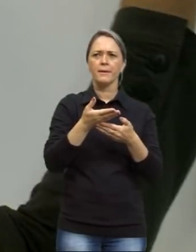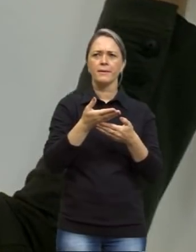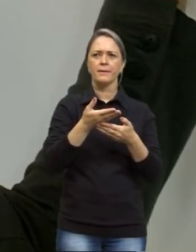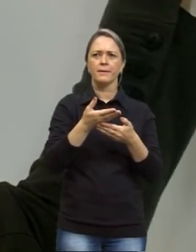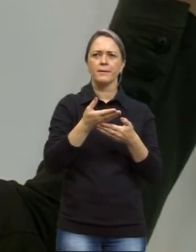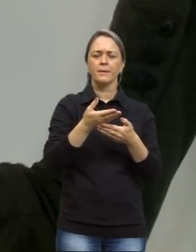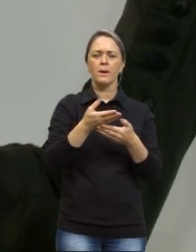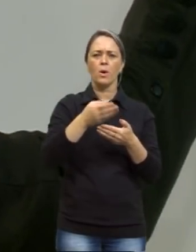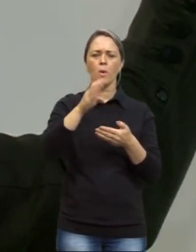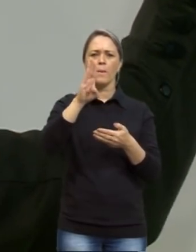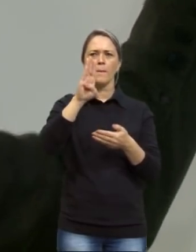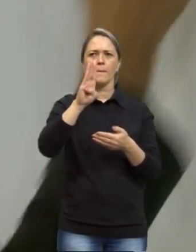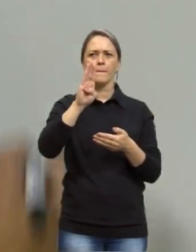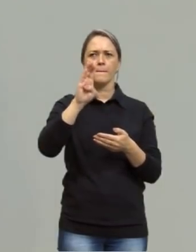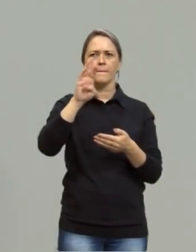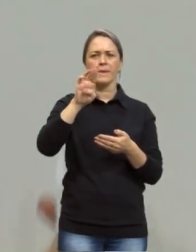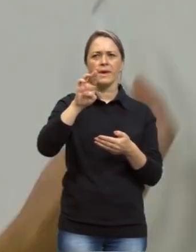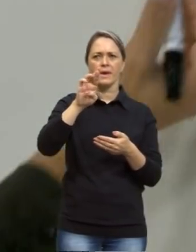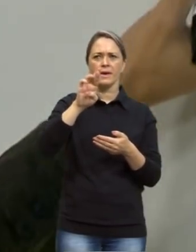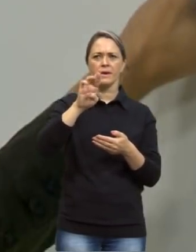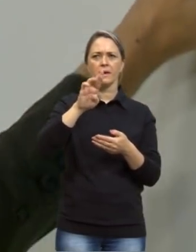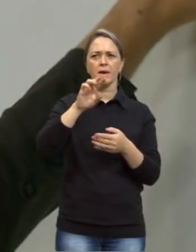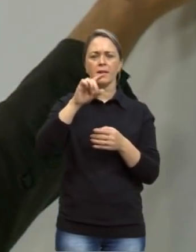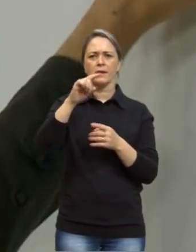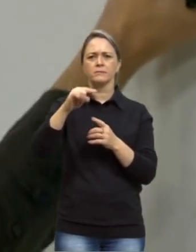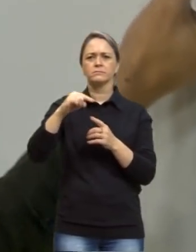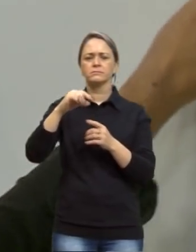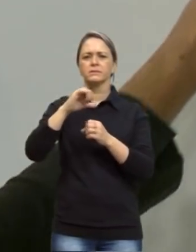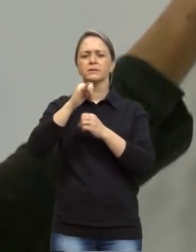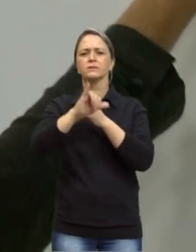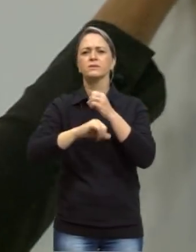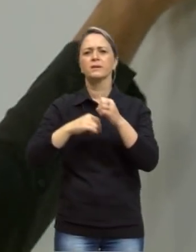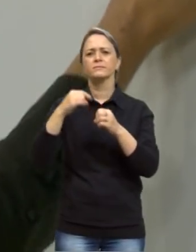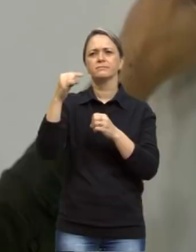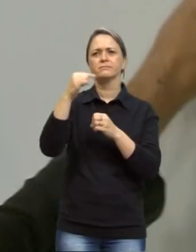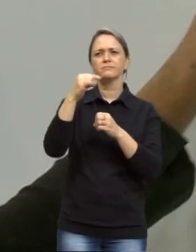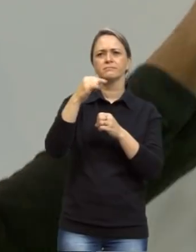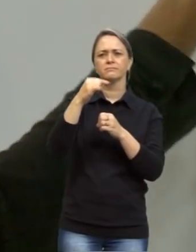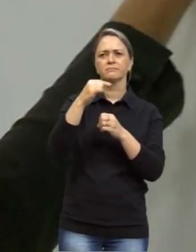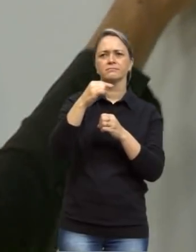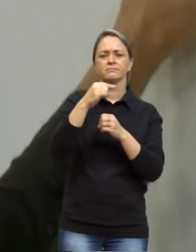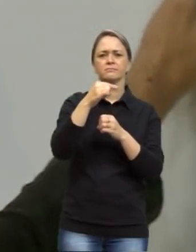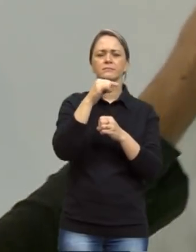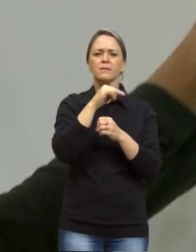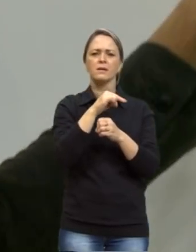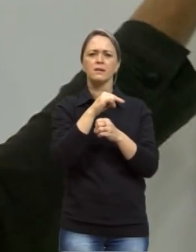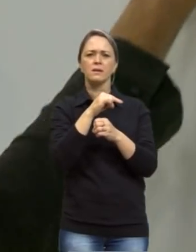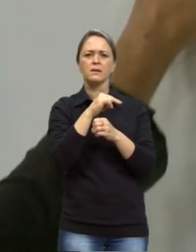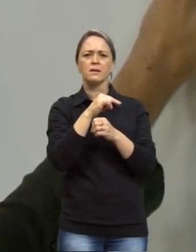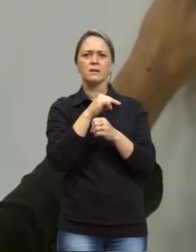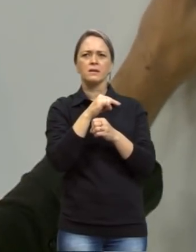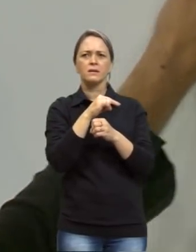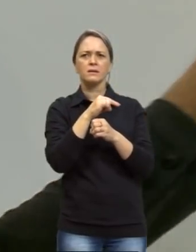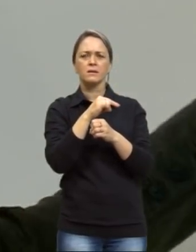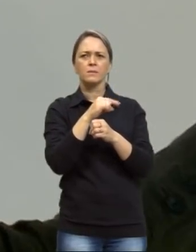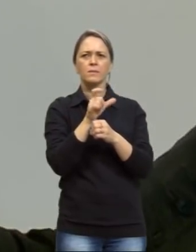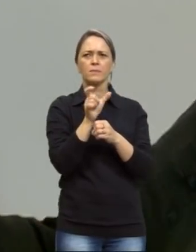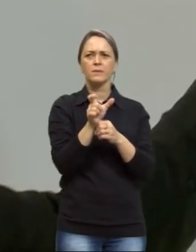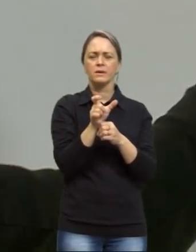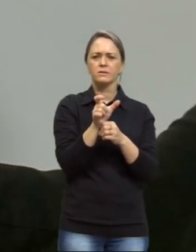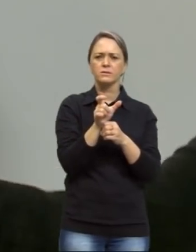eletronegativo o que que vai fazer ele vai fazer com que aquilo tem ao surgimento de uma parcial positiva